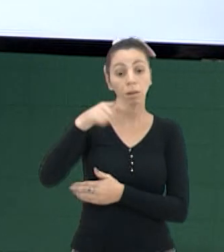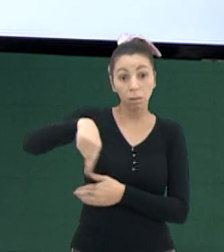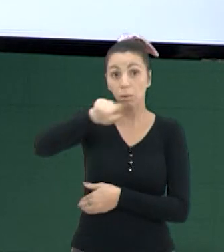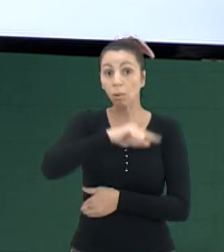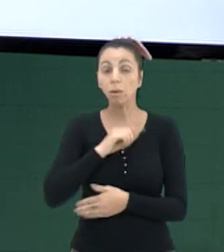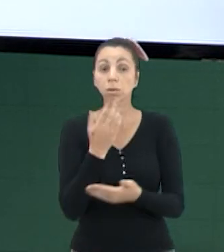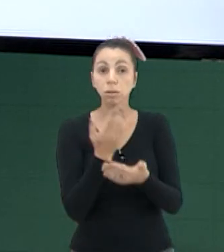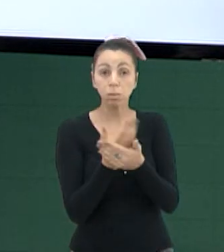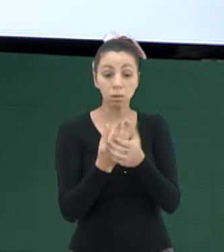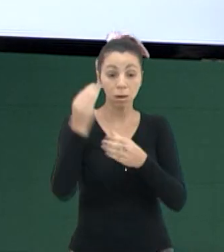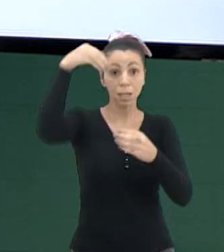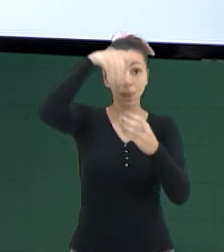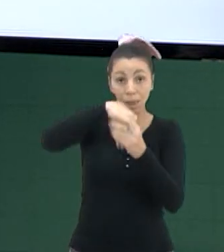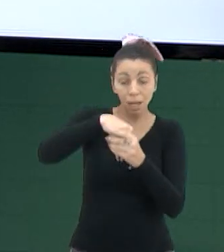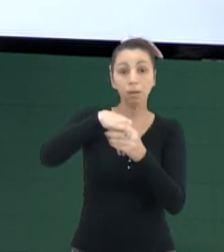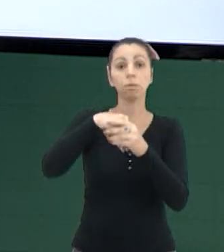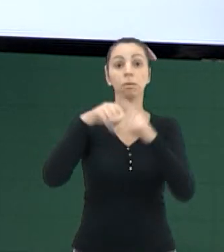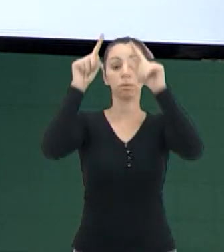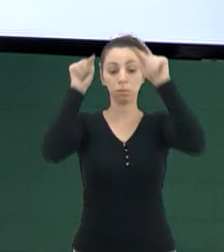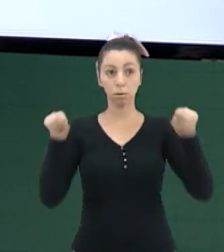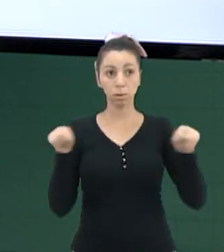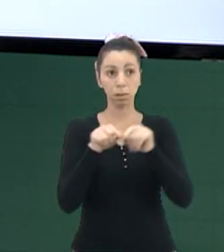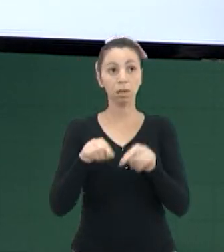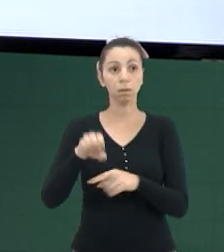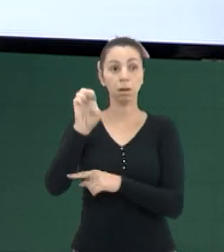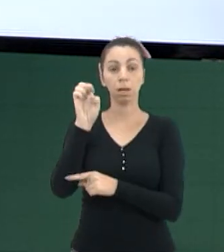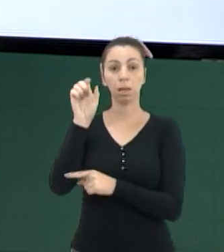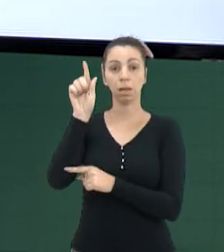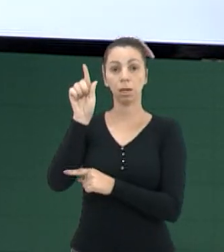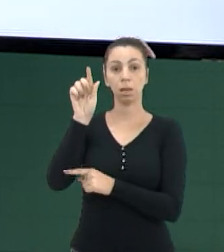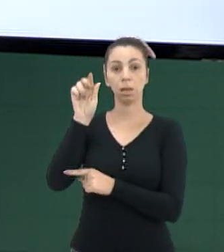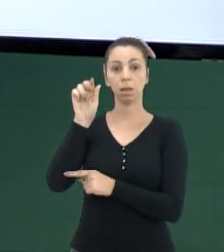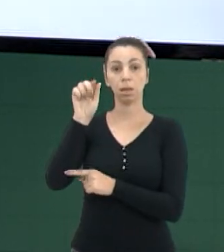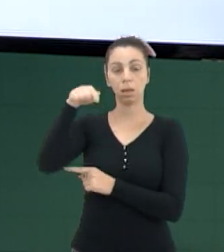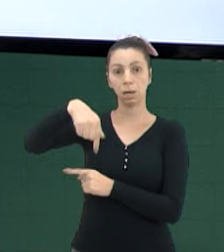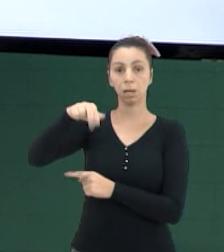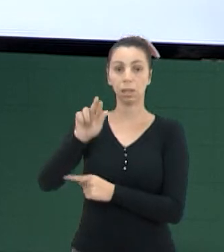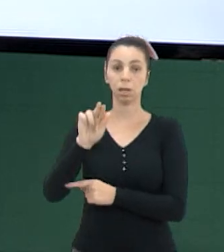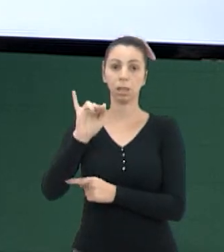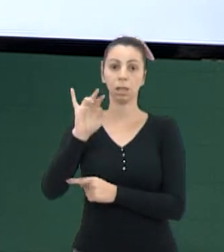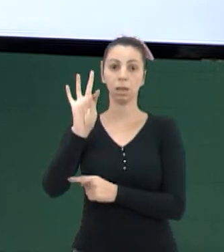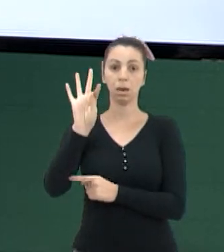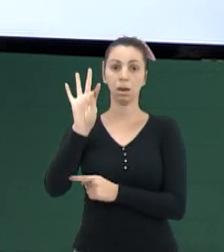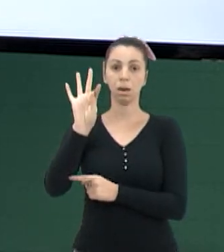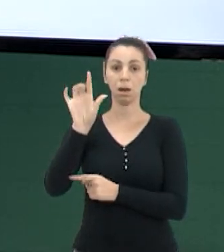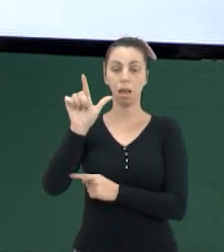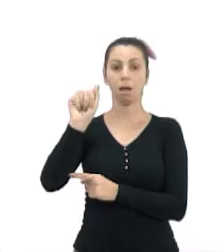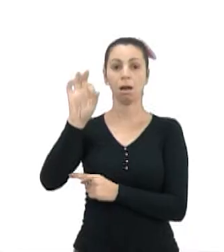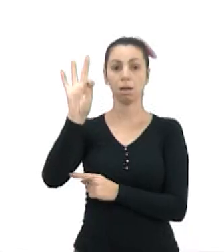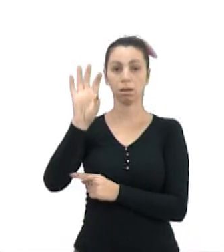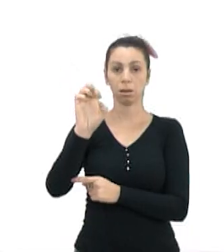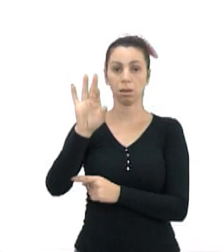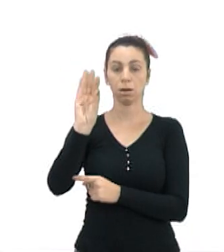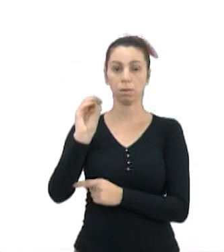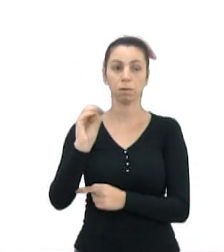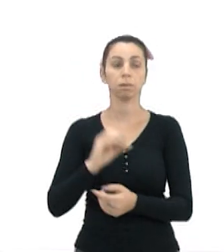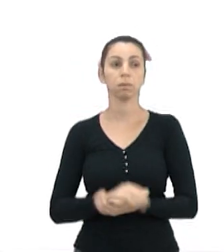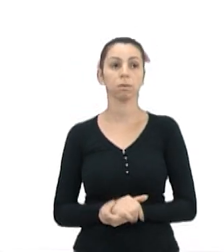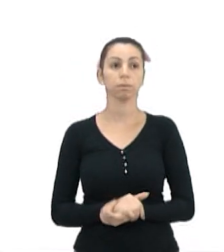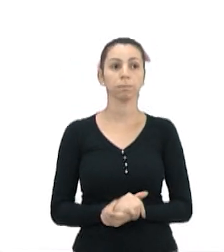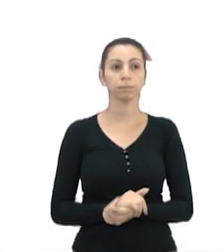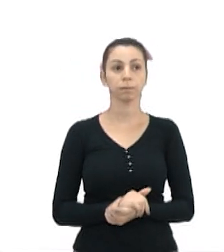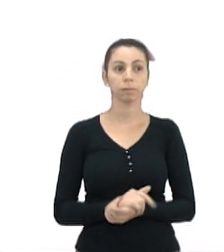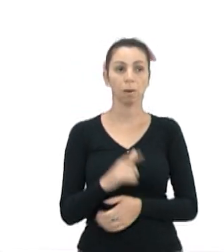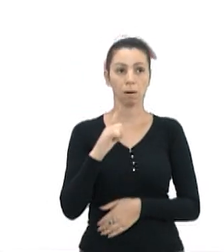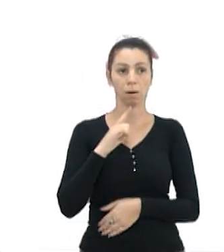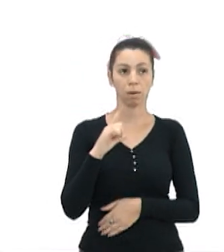agora do triângulo equilátero. Vamos continuar? Em um triângulo isósceles, olha lá, um